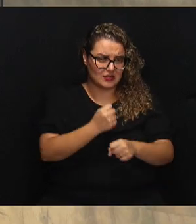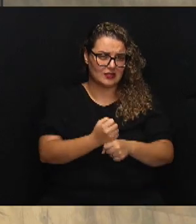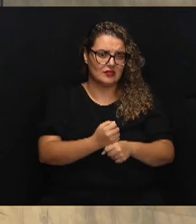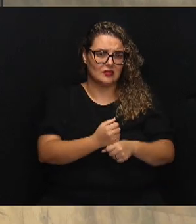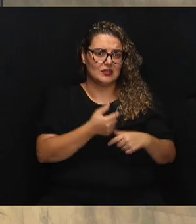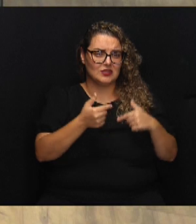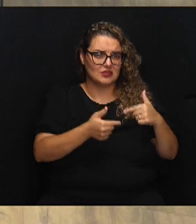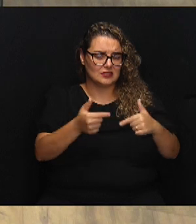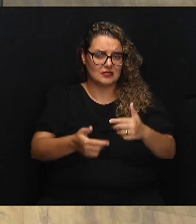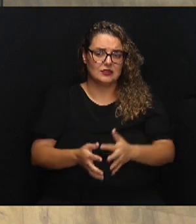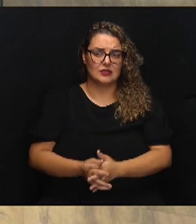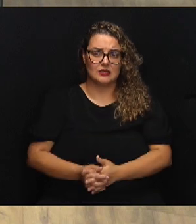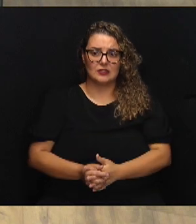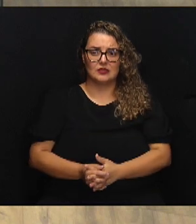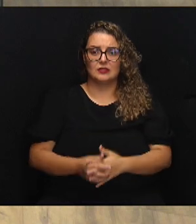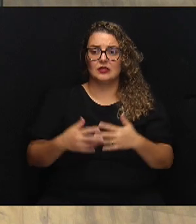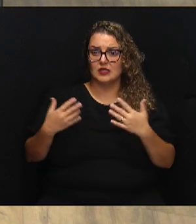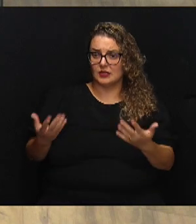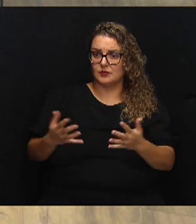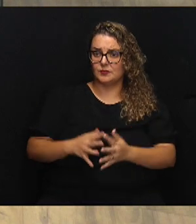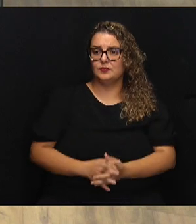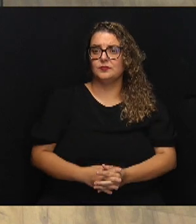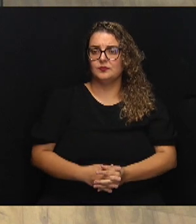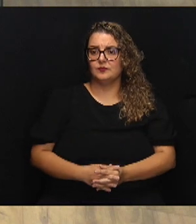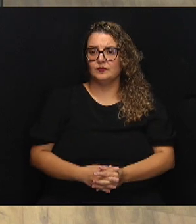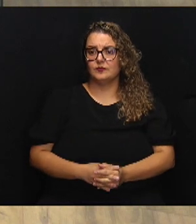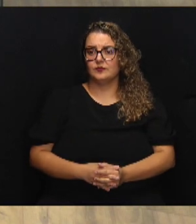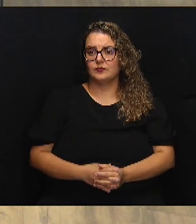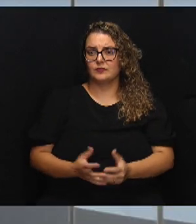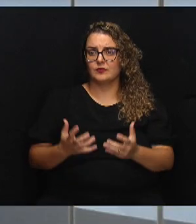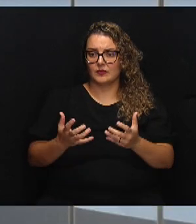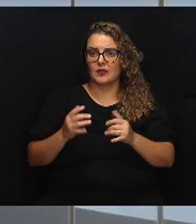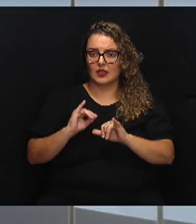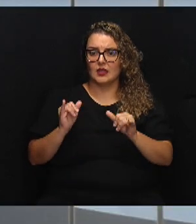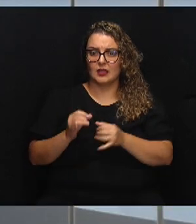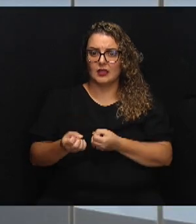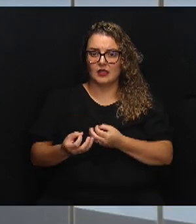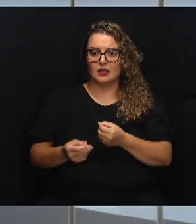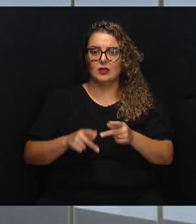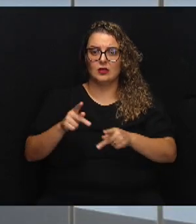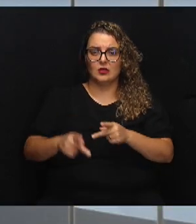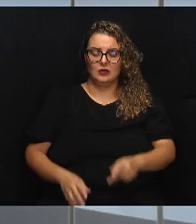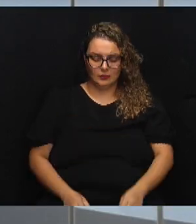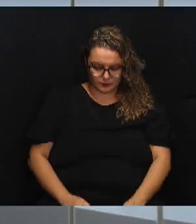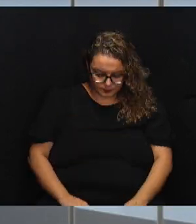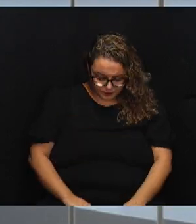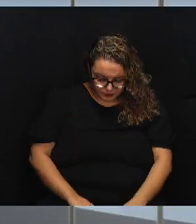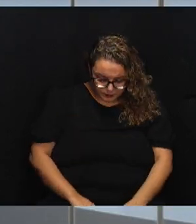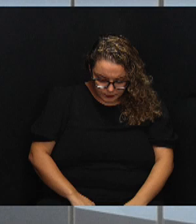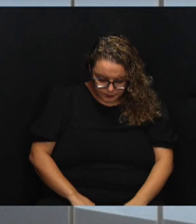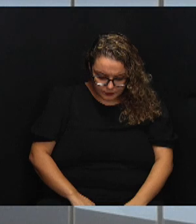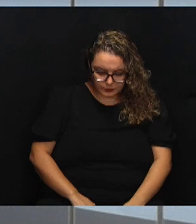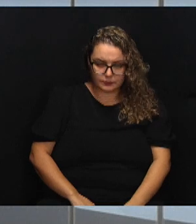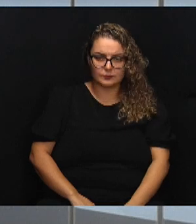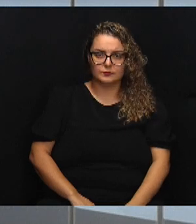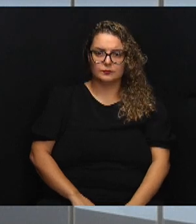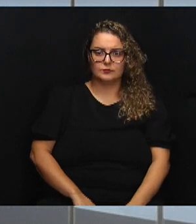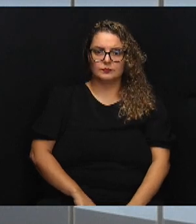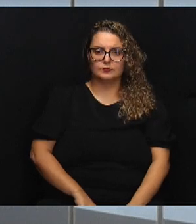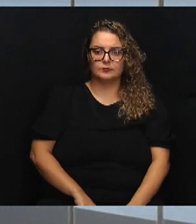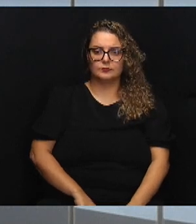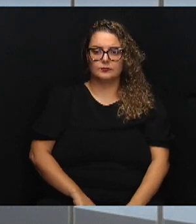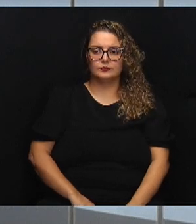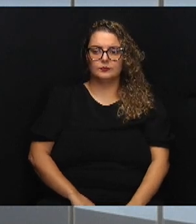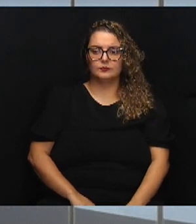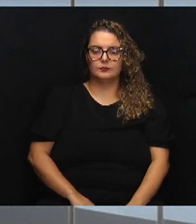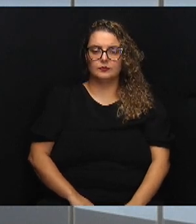do ano? Então, assim, eu queria até passar essa informação para a população que o DPBEA hoje ele é separado